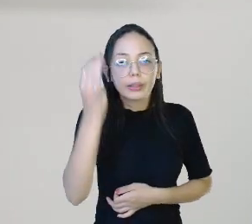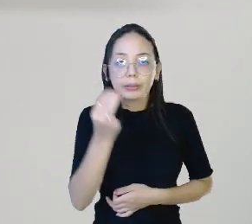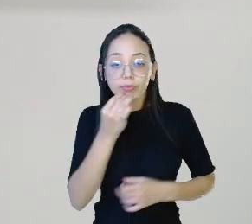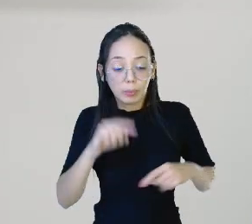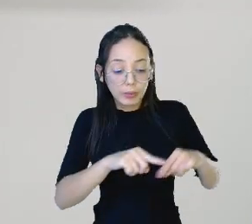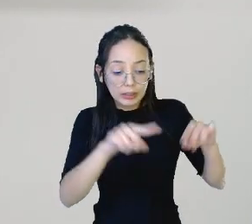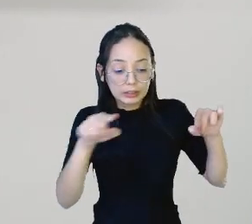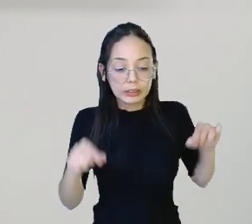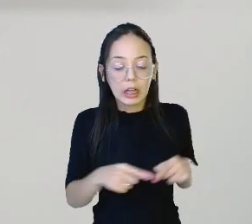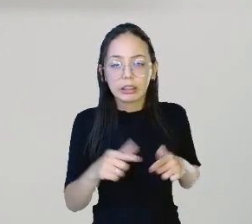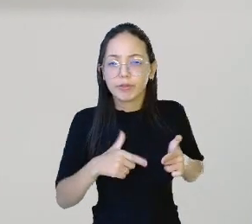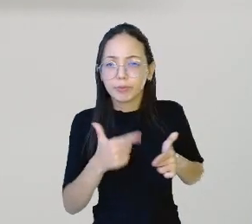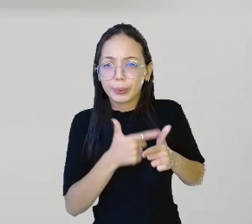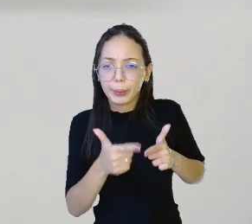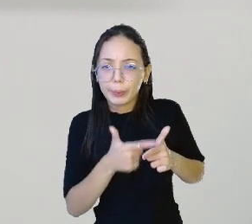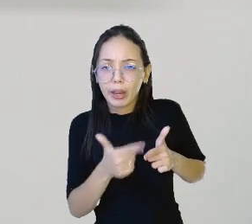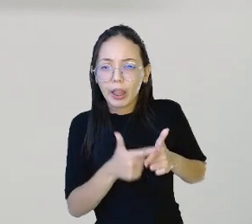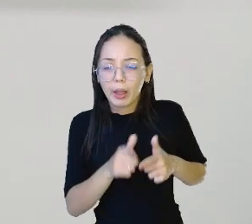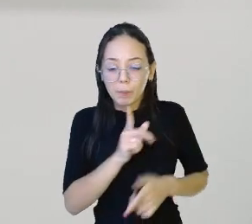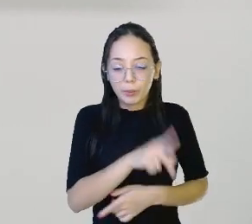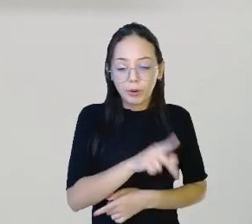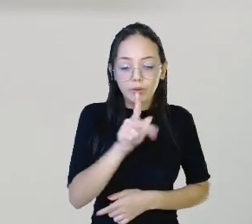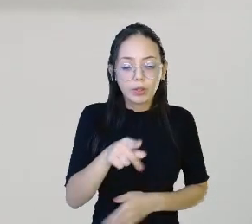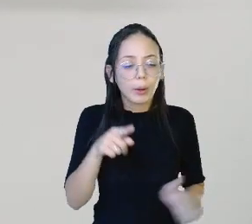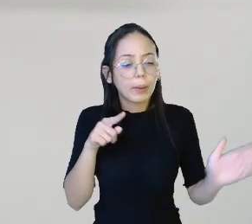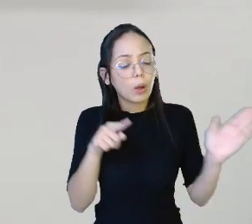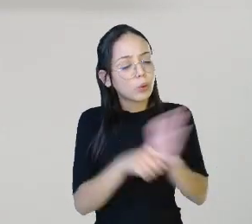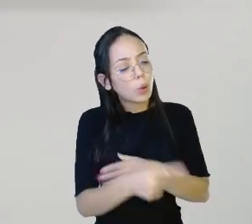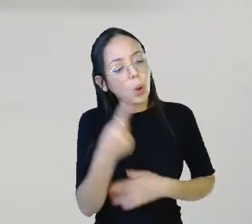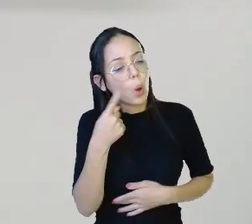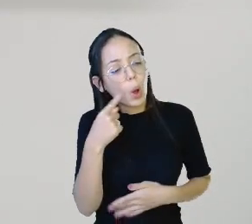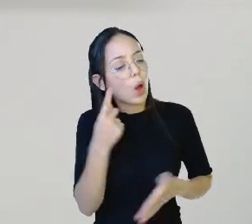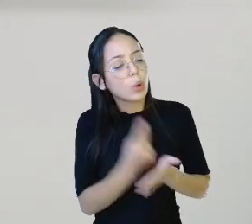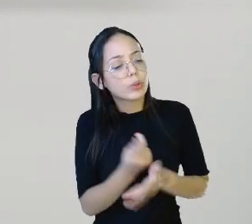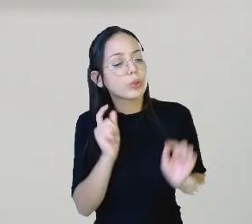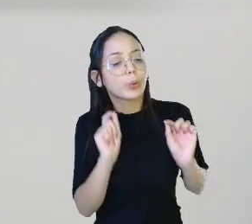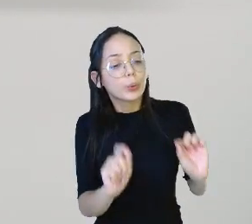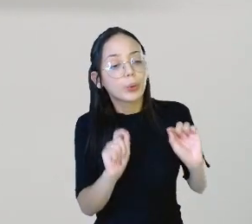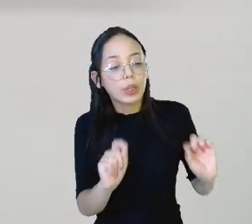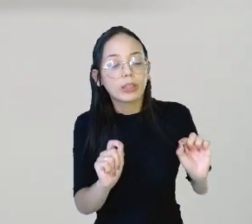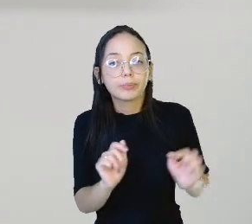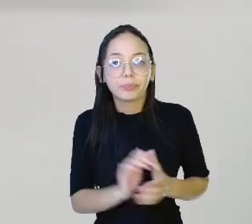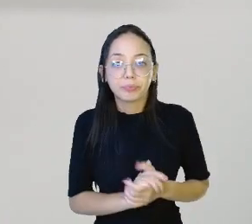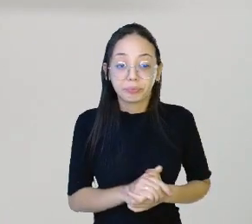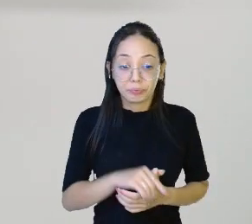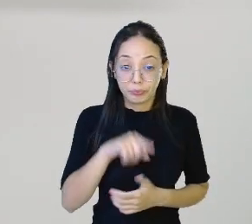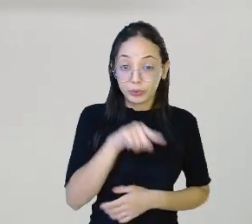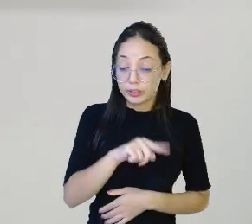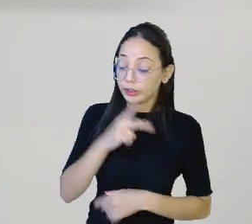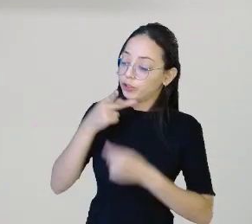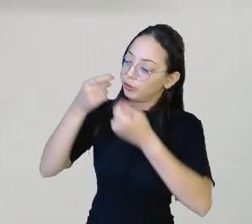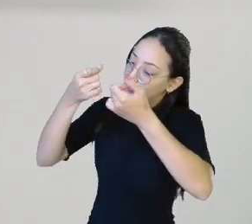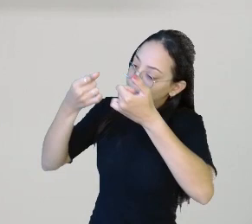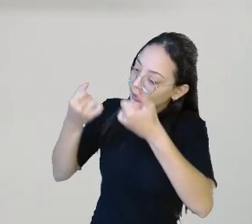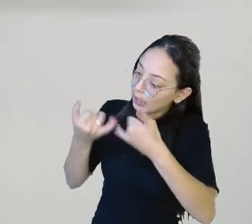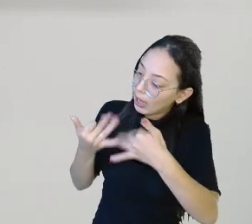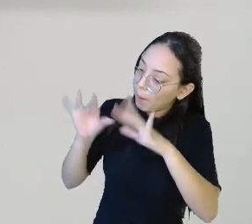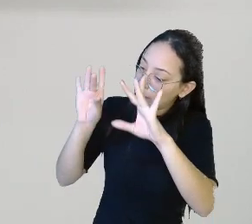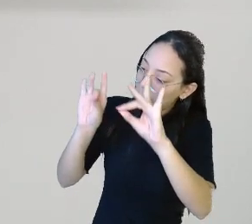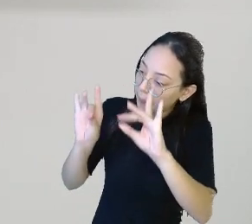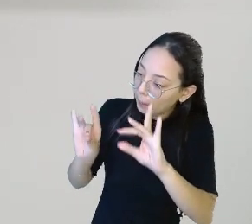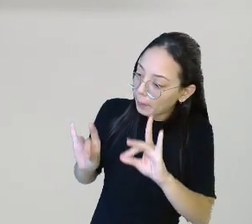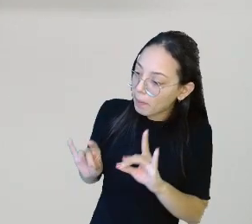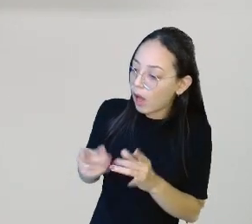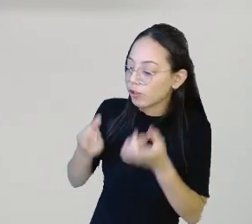de aula teve um probleminha e a professora pergunta o que aconteceu. Quando você vai contar, você vai dizer para